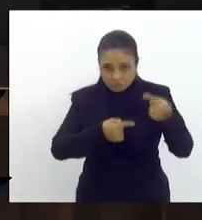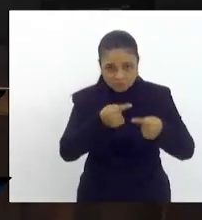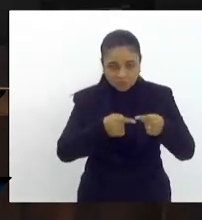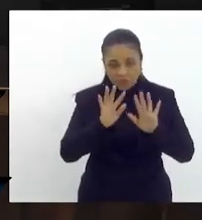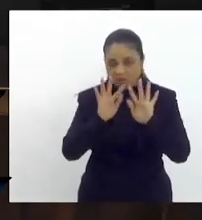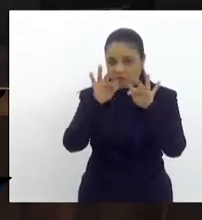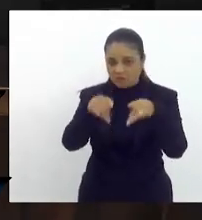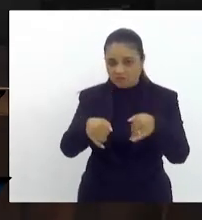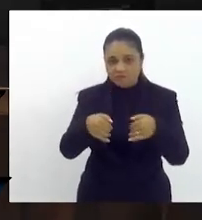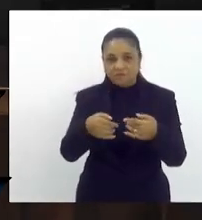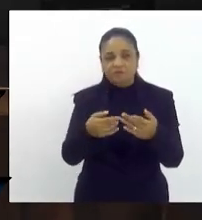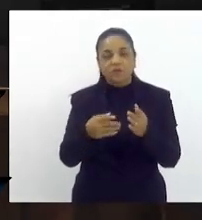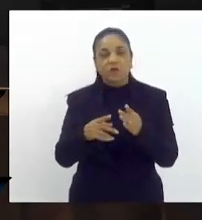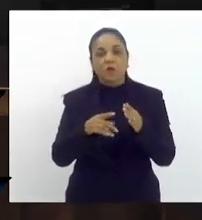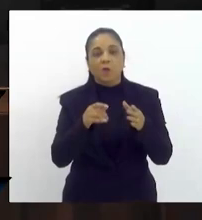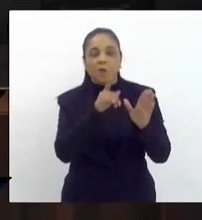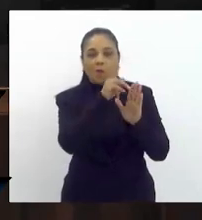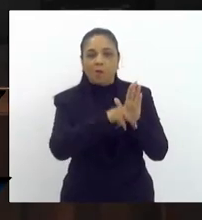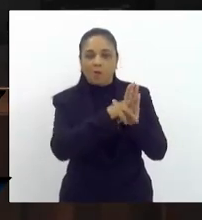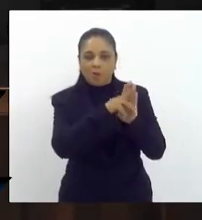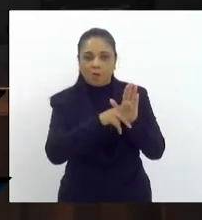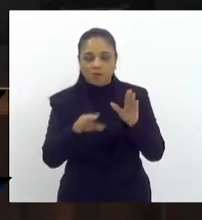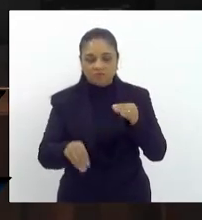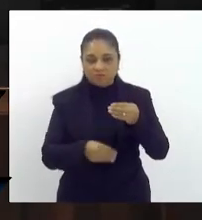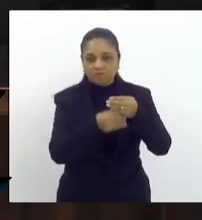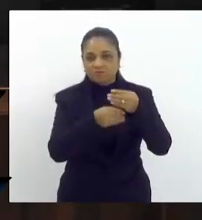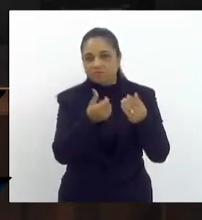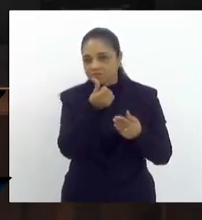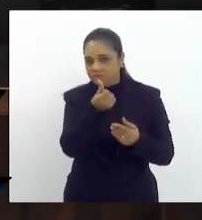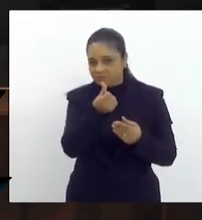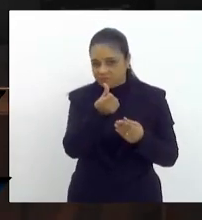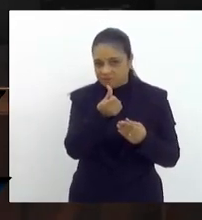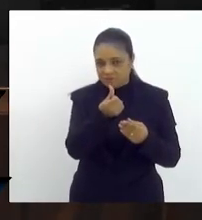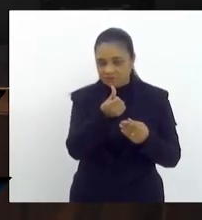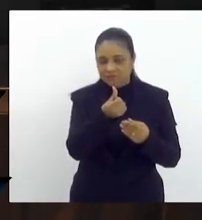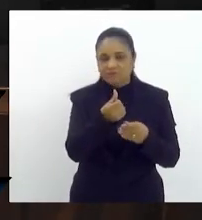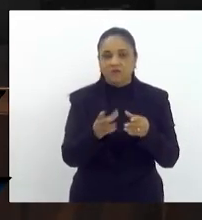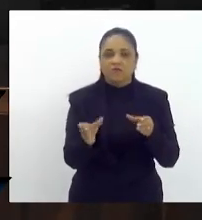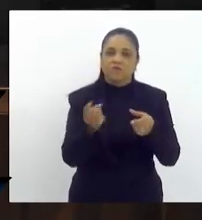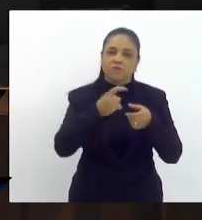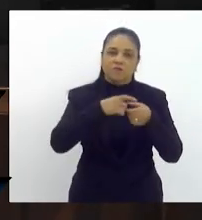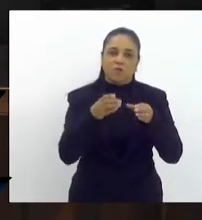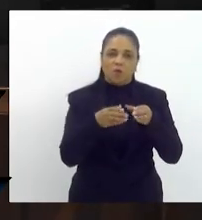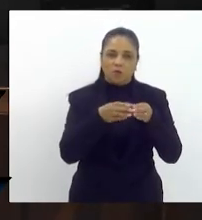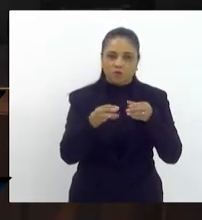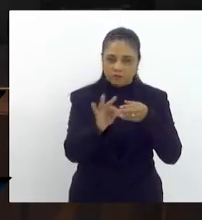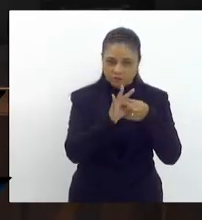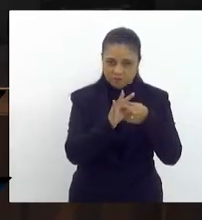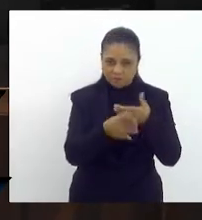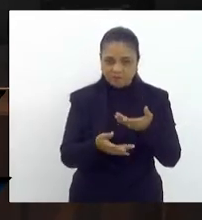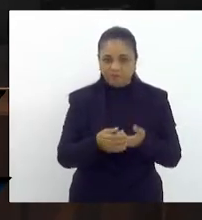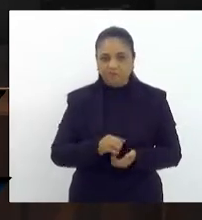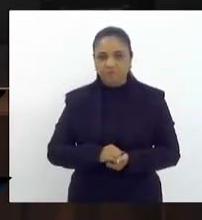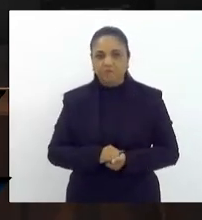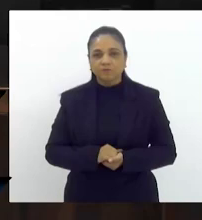o projeto recebeu seis emendas e retorna as comissões técnicas